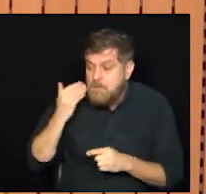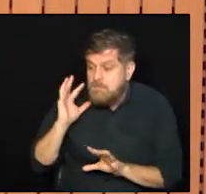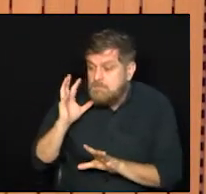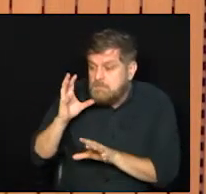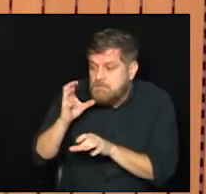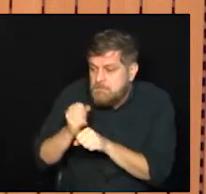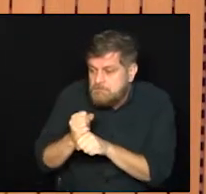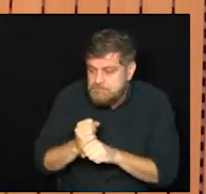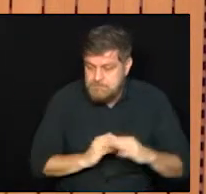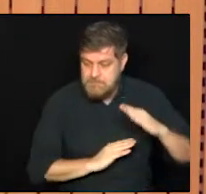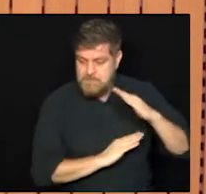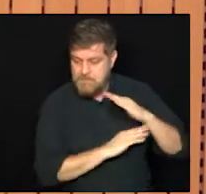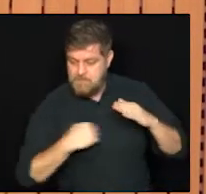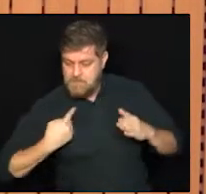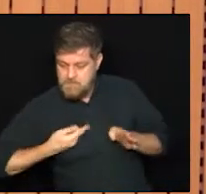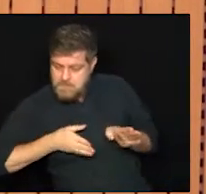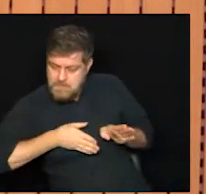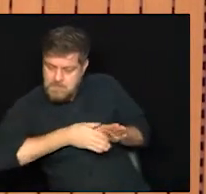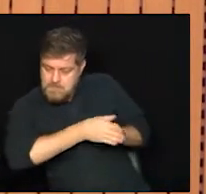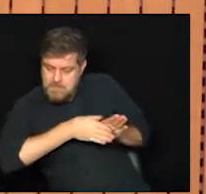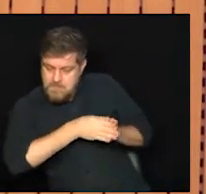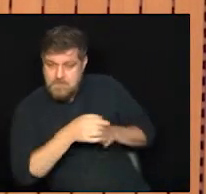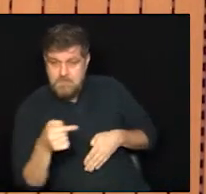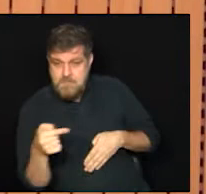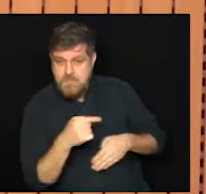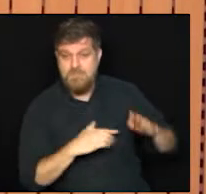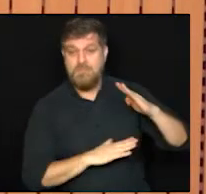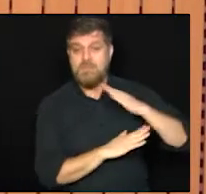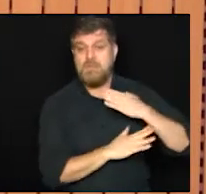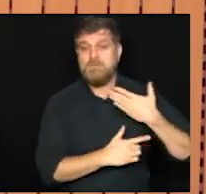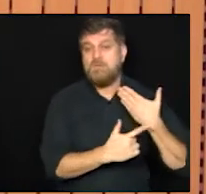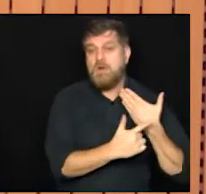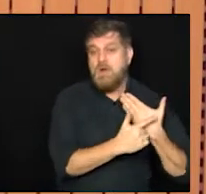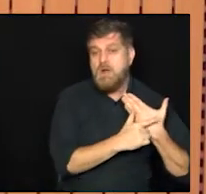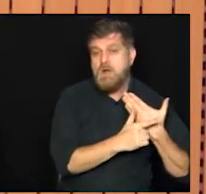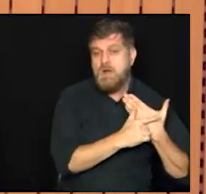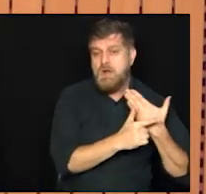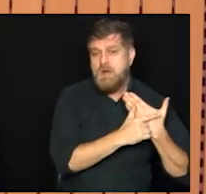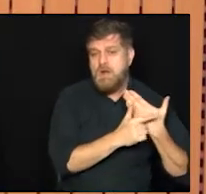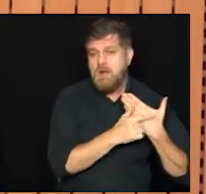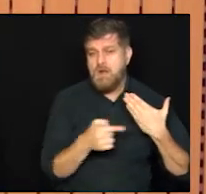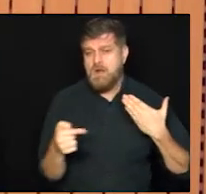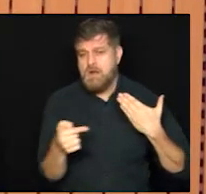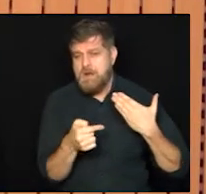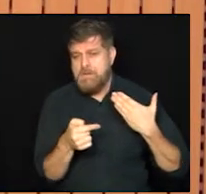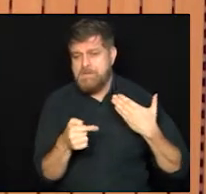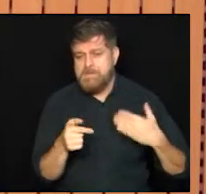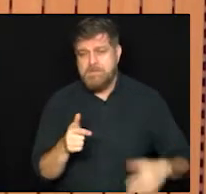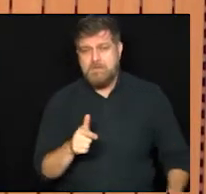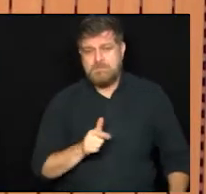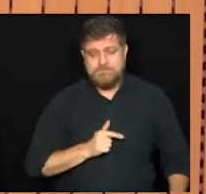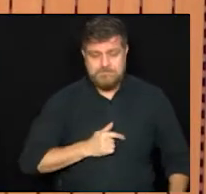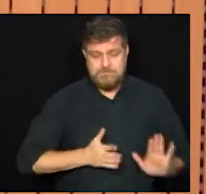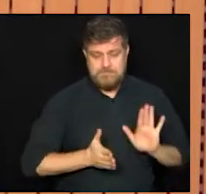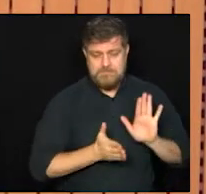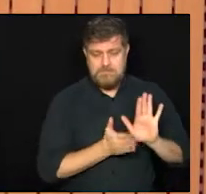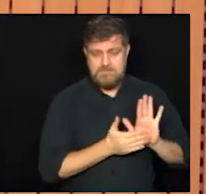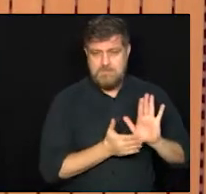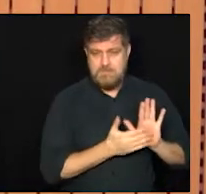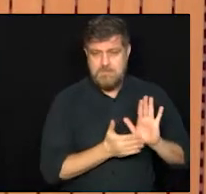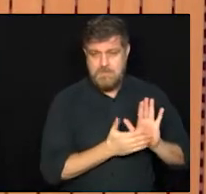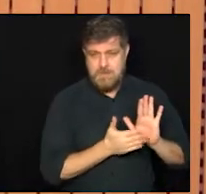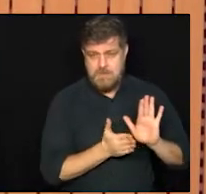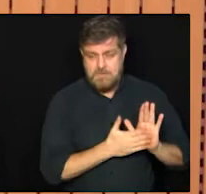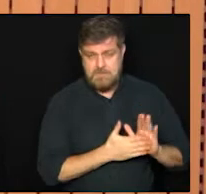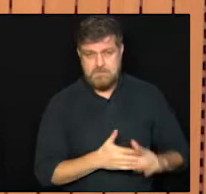posicionar a Câmara, né, e fazer com que a Câmara possa cumprir o seu papel também de encaminhar propostas que couberem